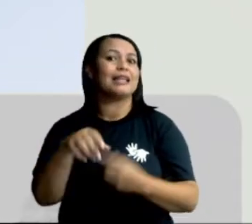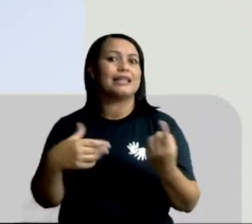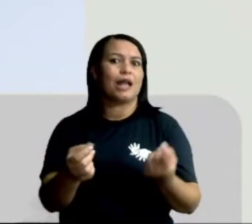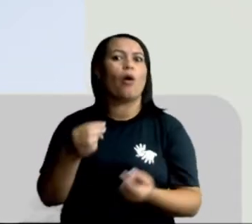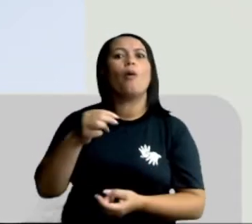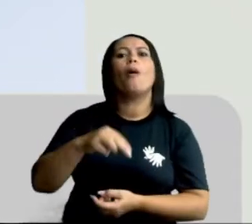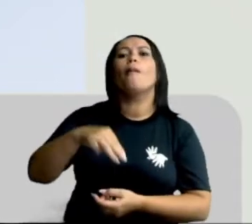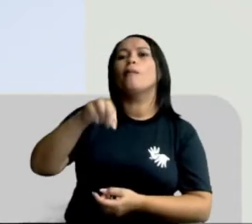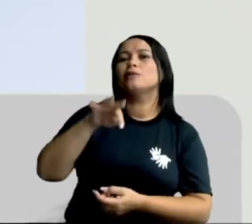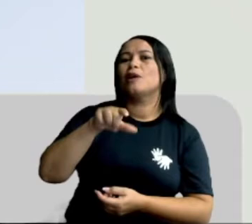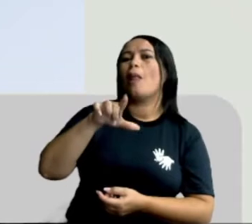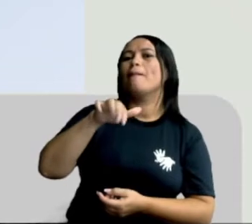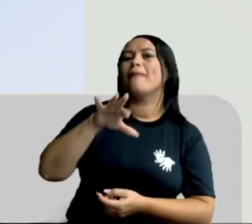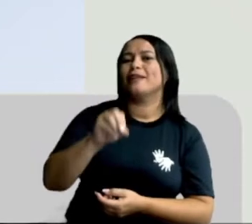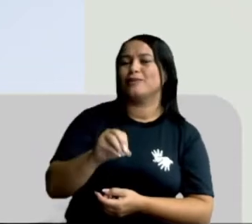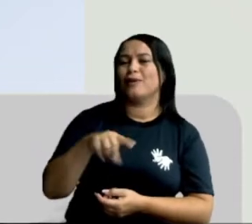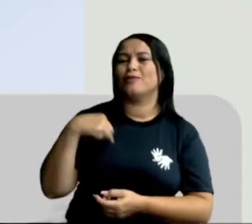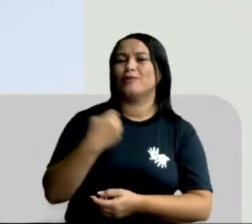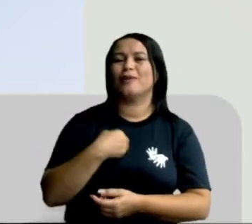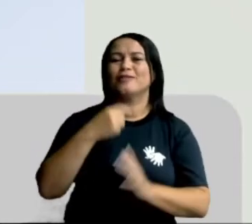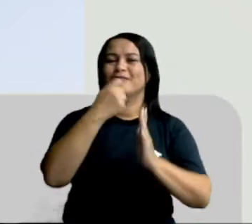escritor brasileiro, tá certo?